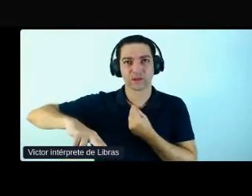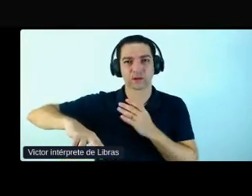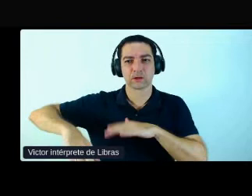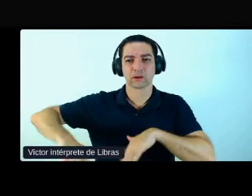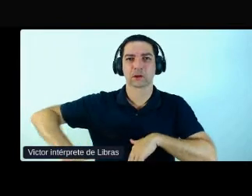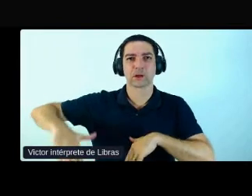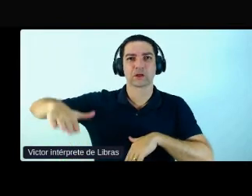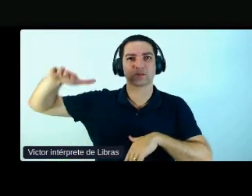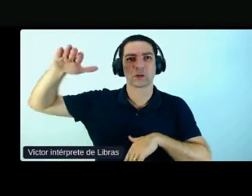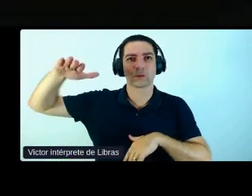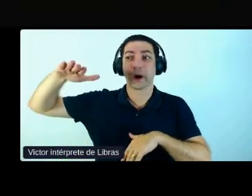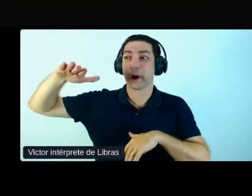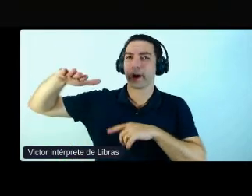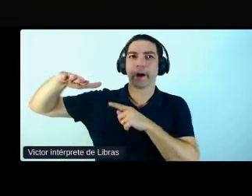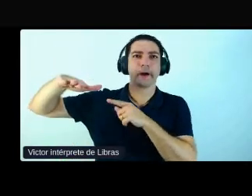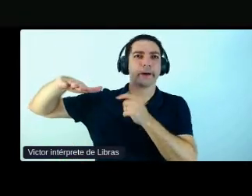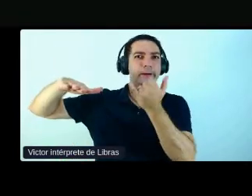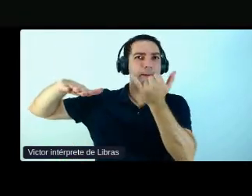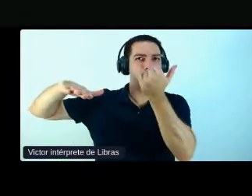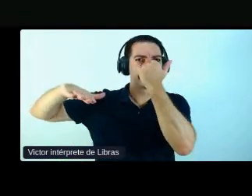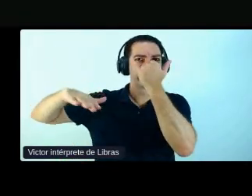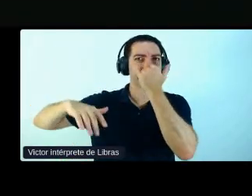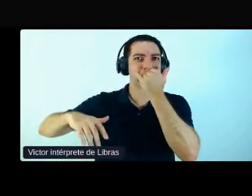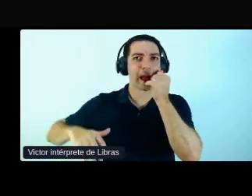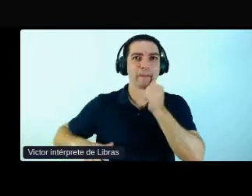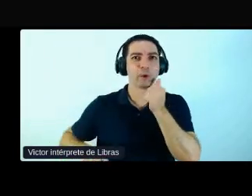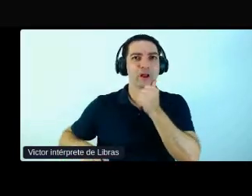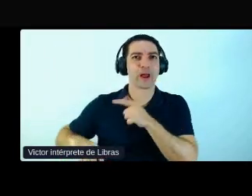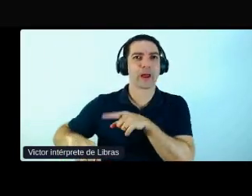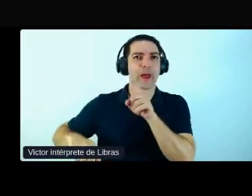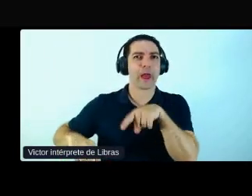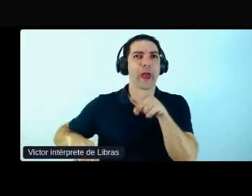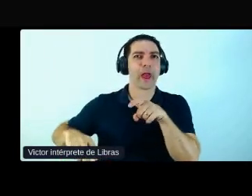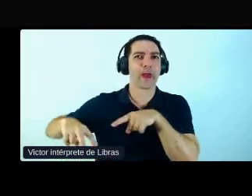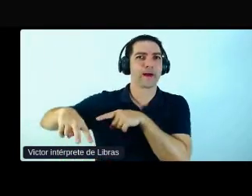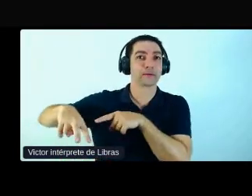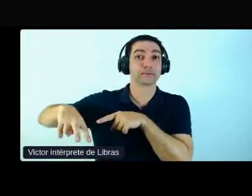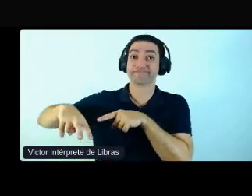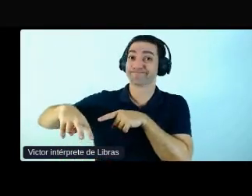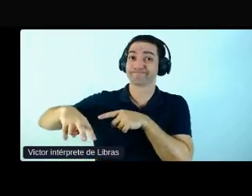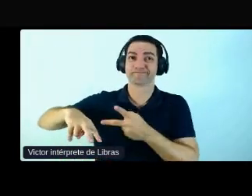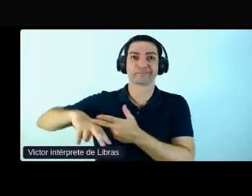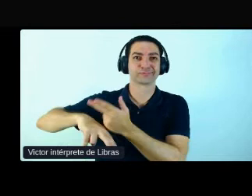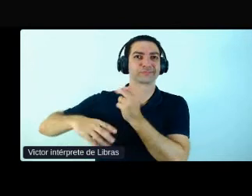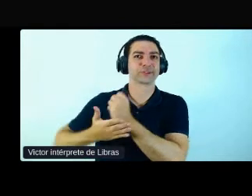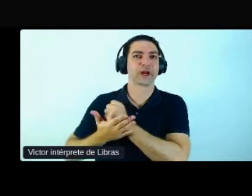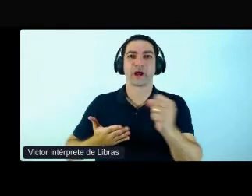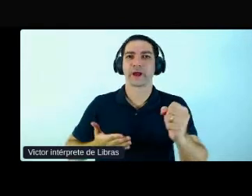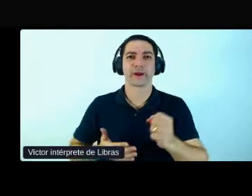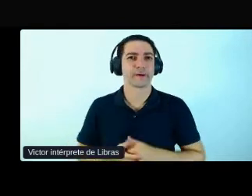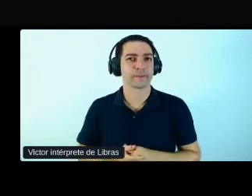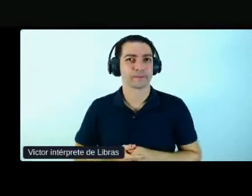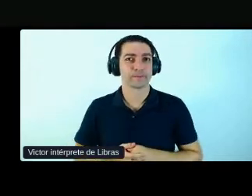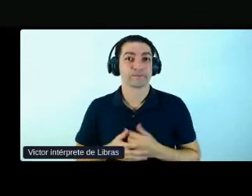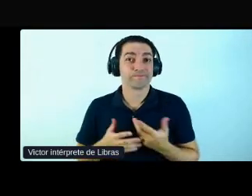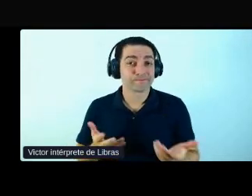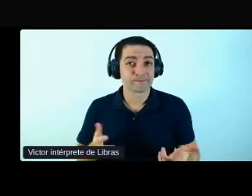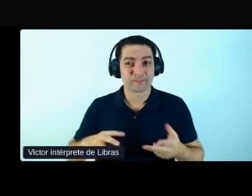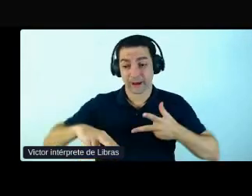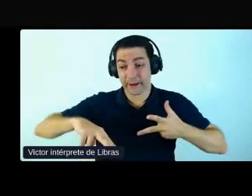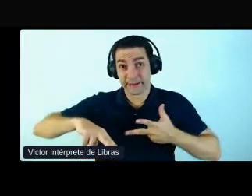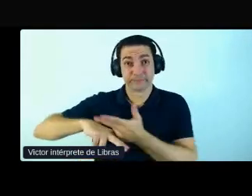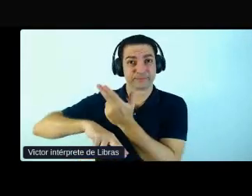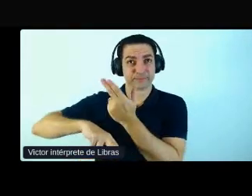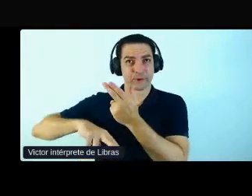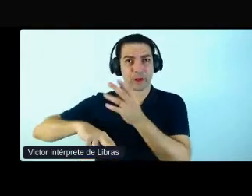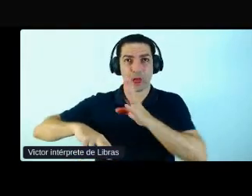há várias coisas aí que podem ocorrer e também adequações que geram problemas de saúde